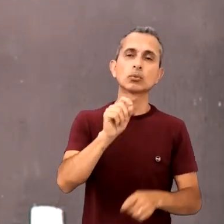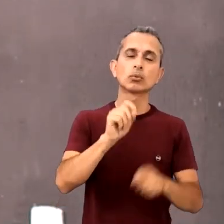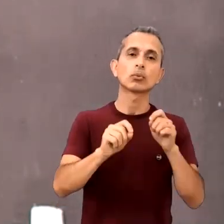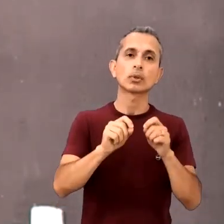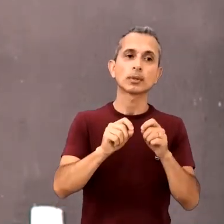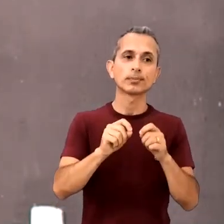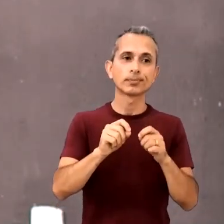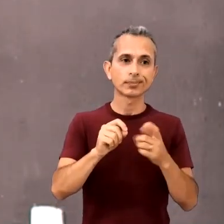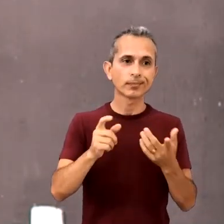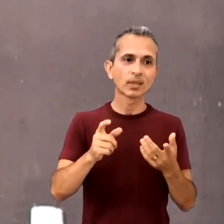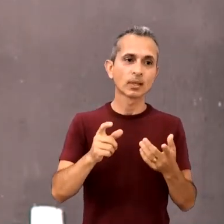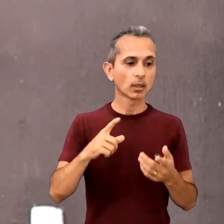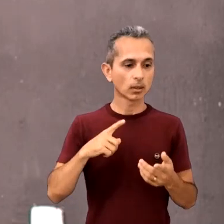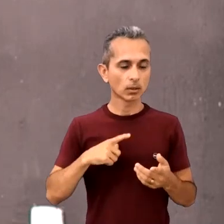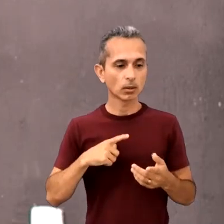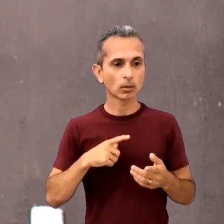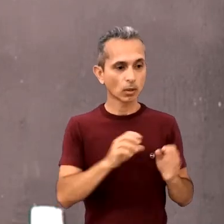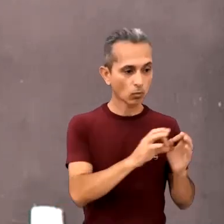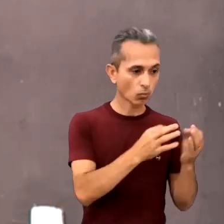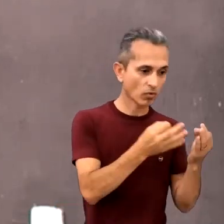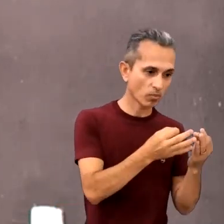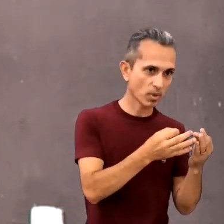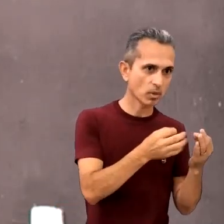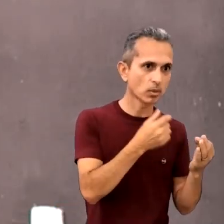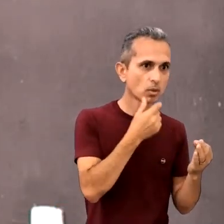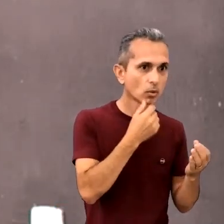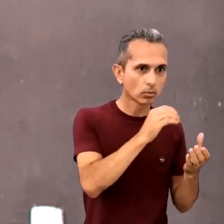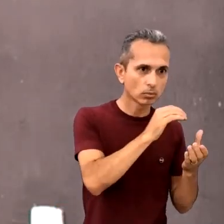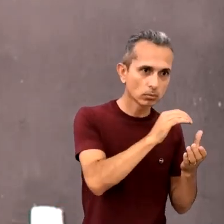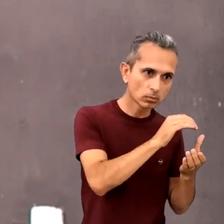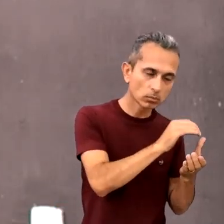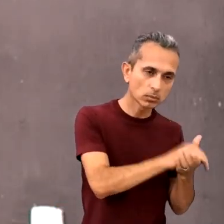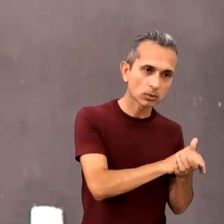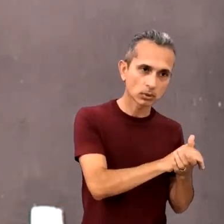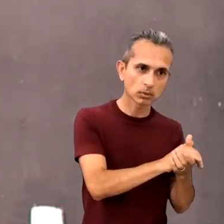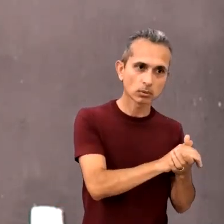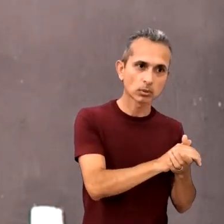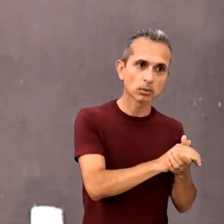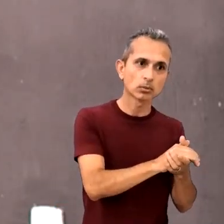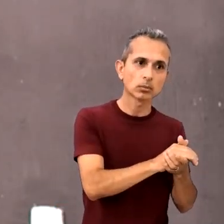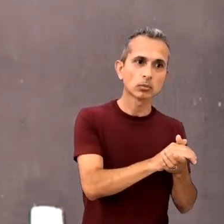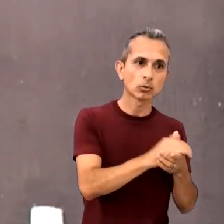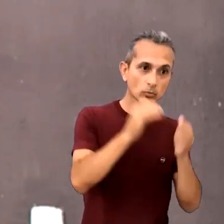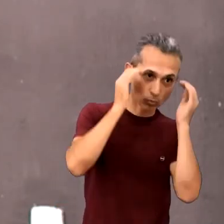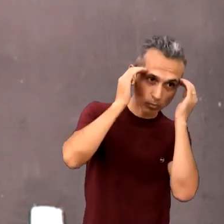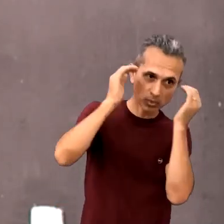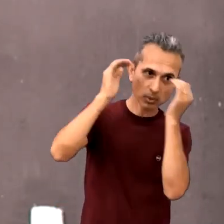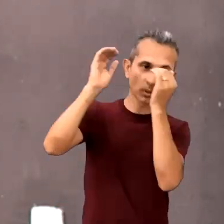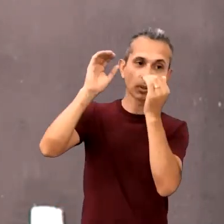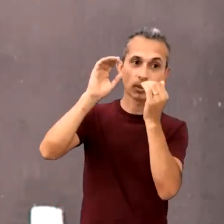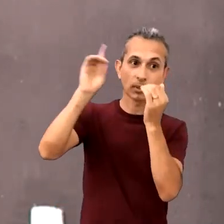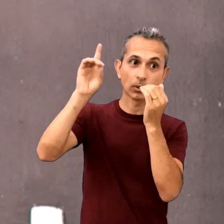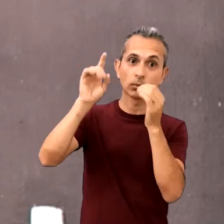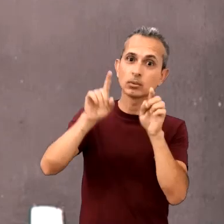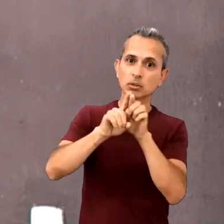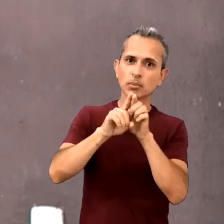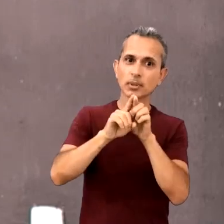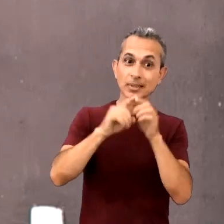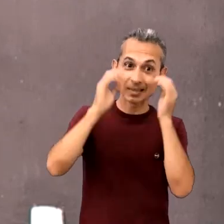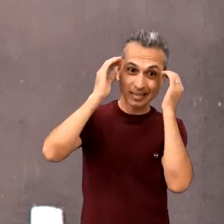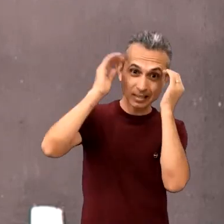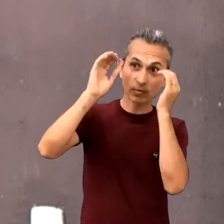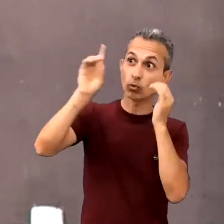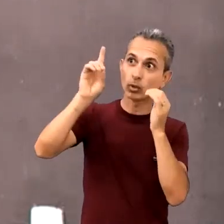lei do Senhor, segundo a vontade de Deus, e servir ao mesmo Deus que Boaz servia.